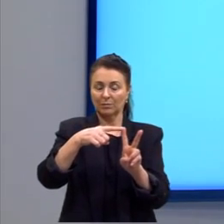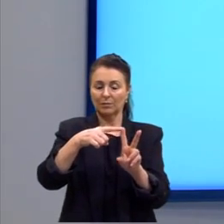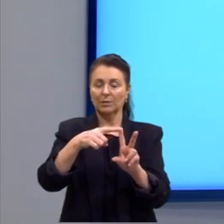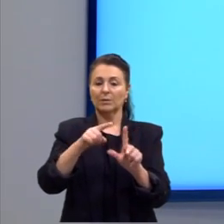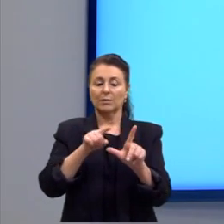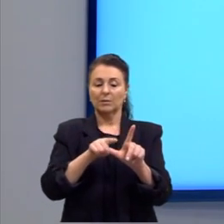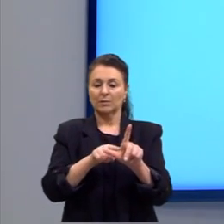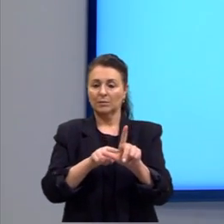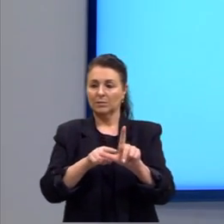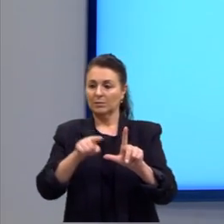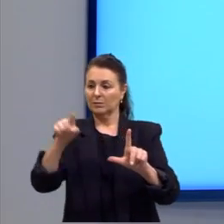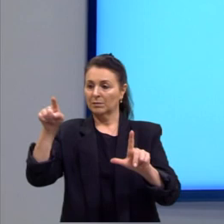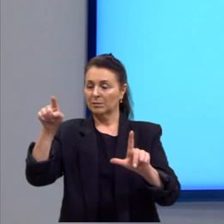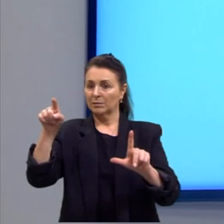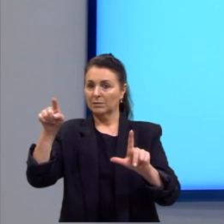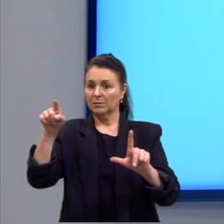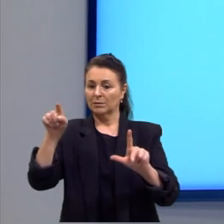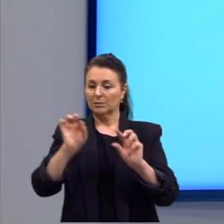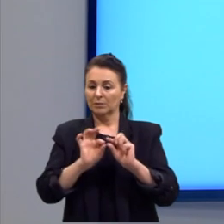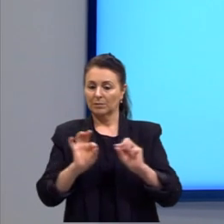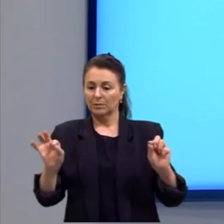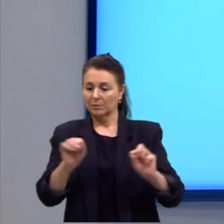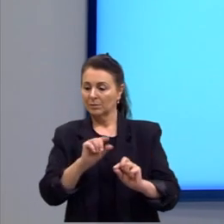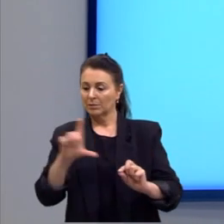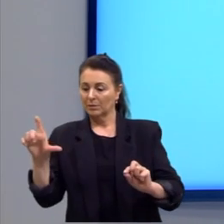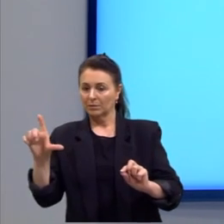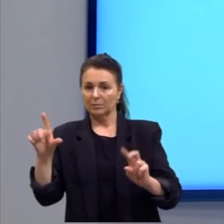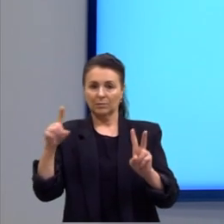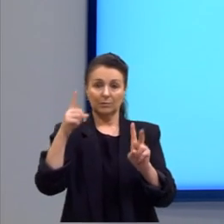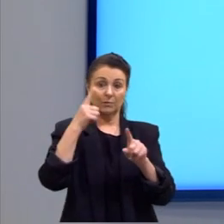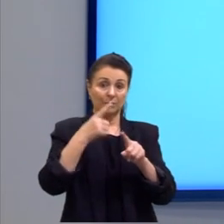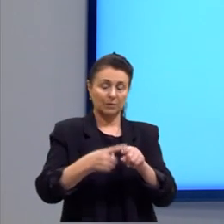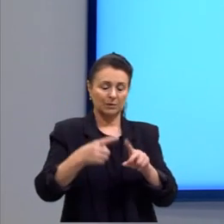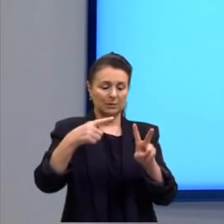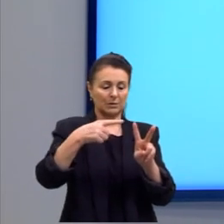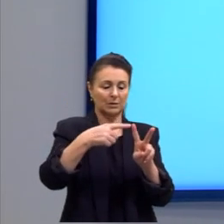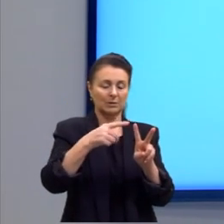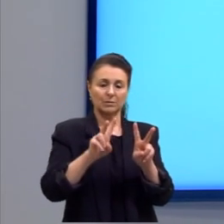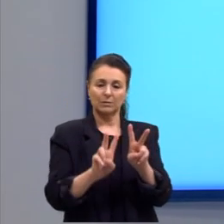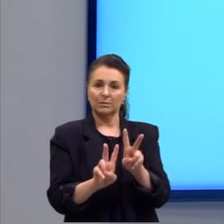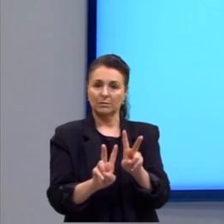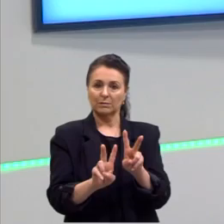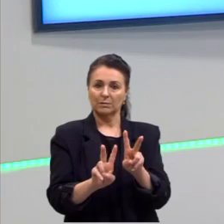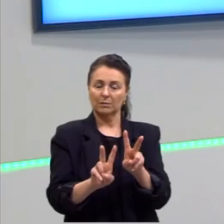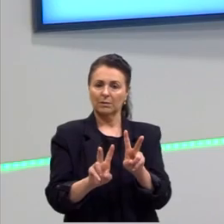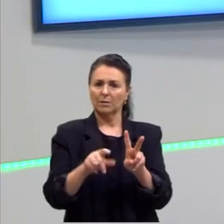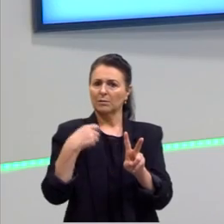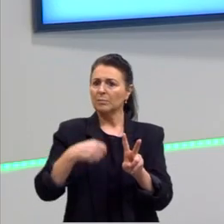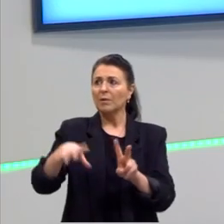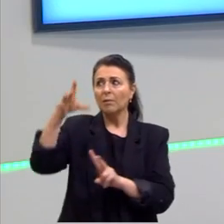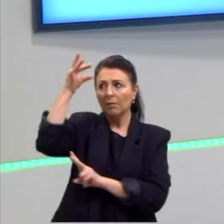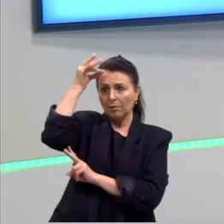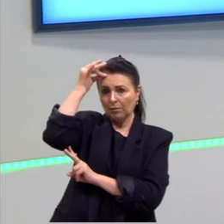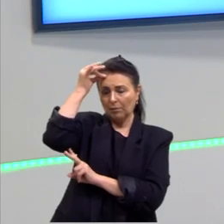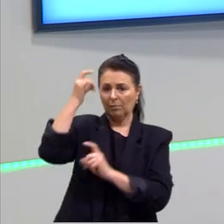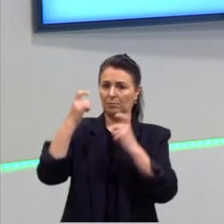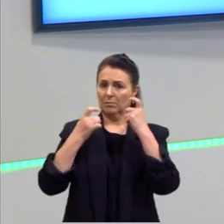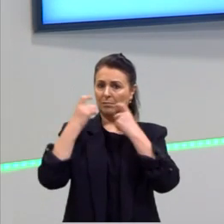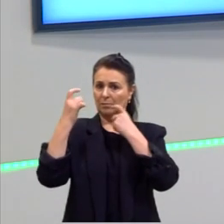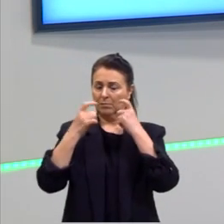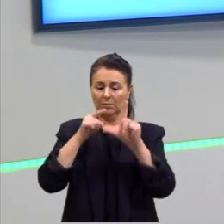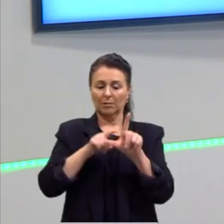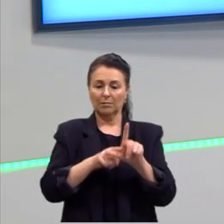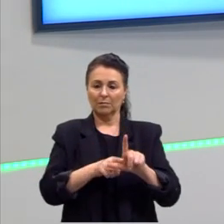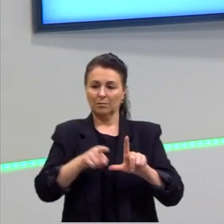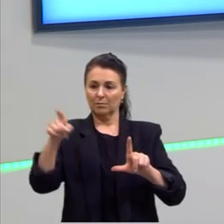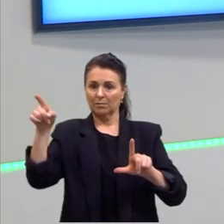diagonal é a medida do lado vezes raiz de 2 claro que vocês não precisam memorizar né ali